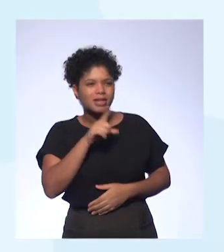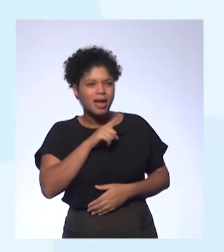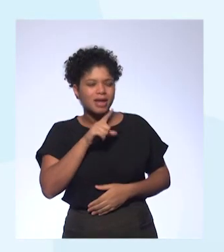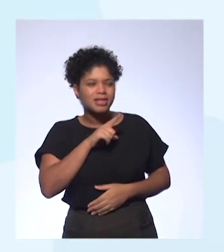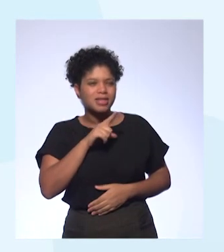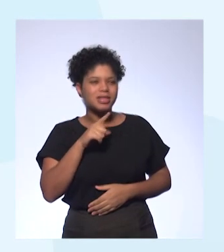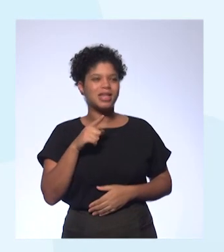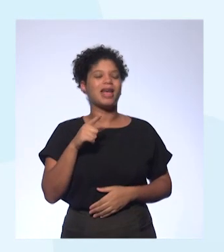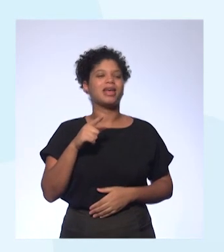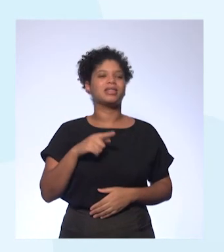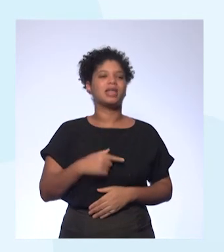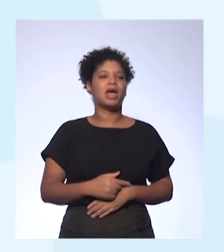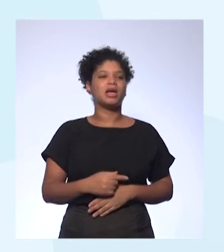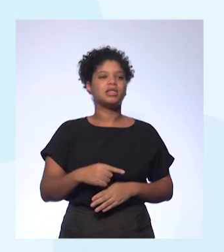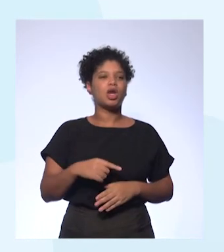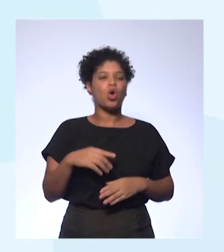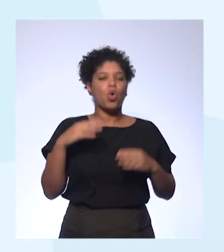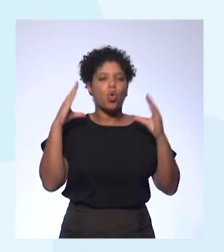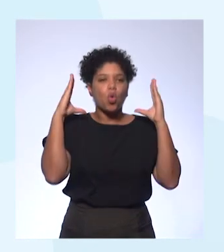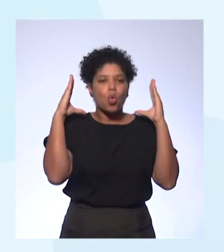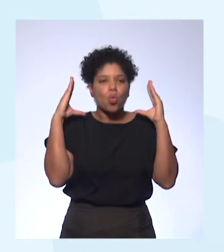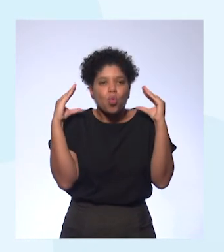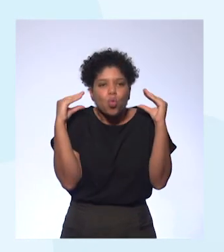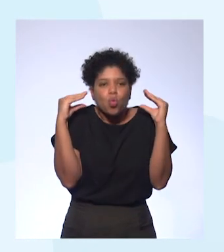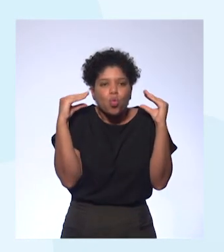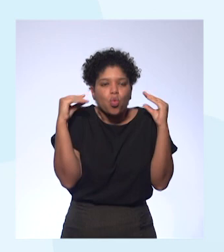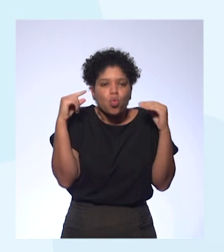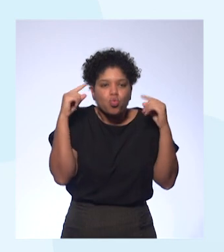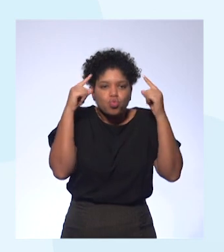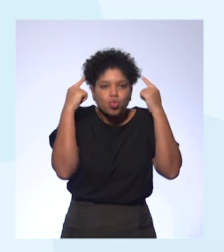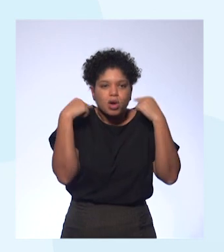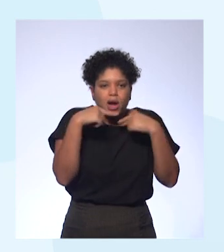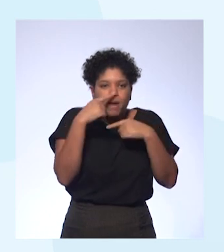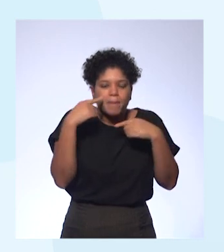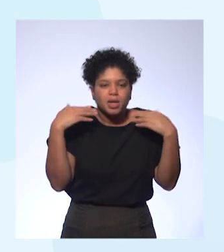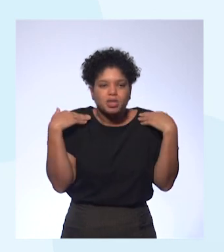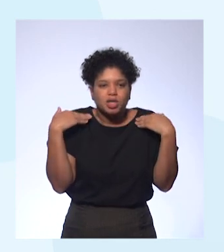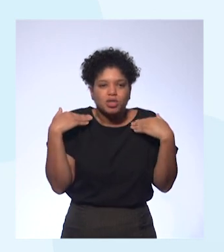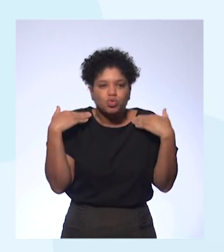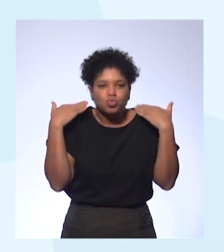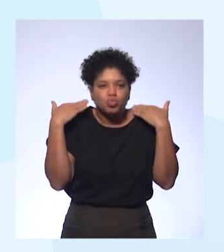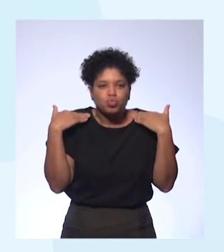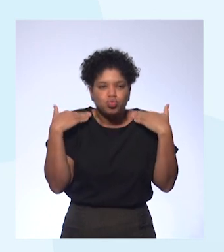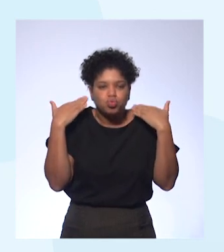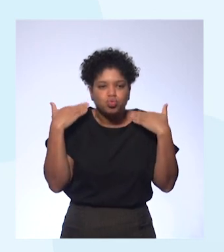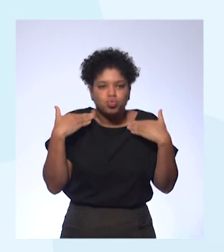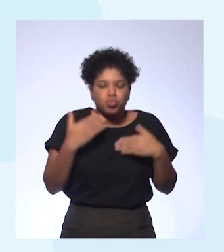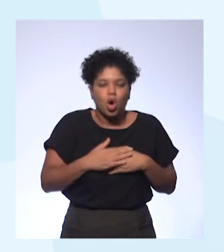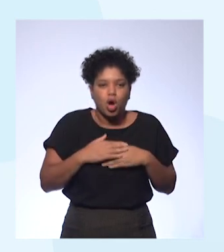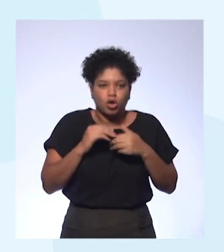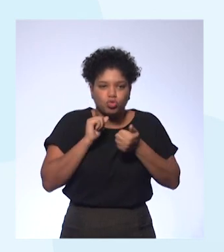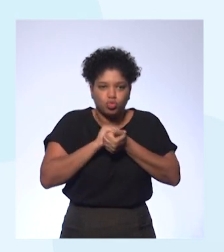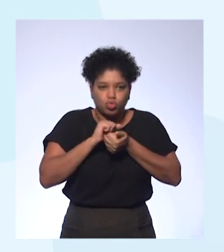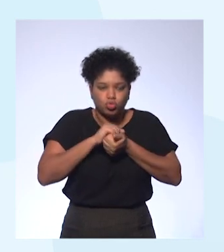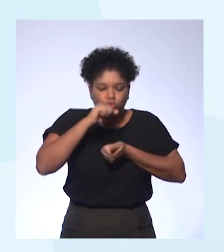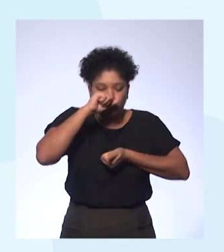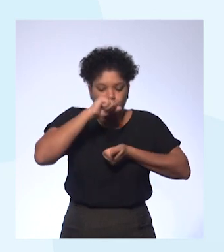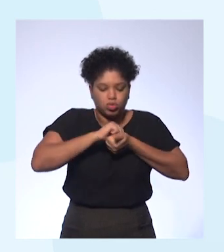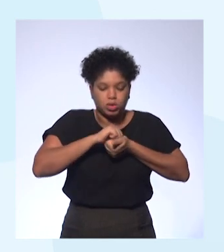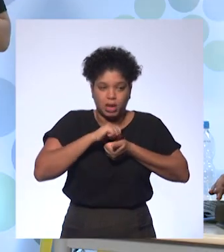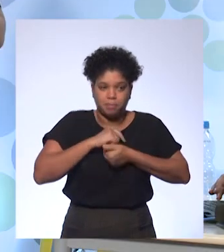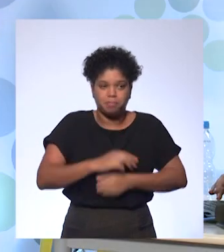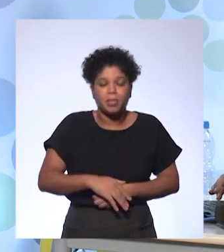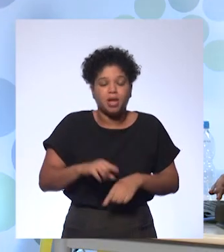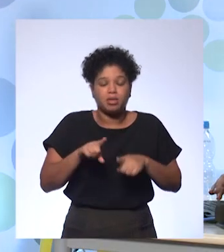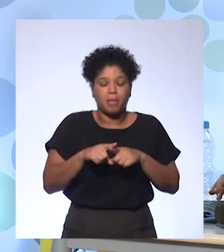essa junção, né? Então, aí o indivíduo tem o cefalotórax, tá? Os números de